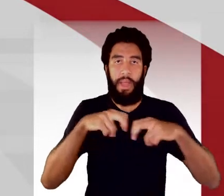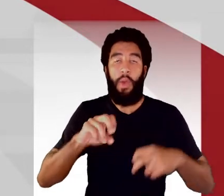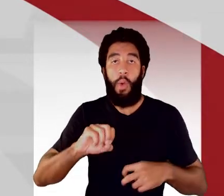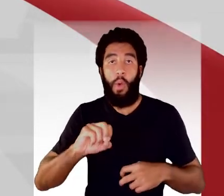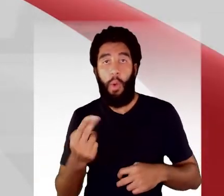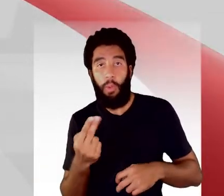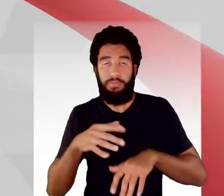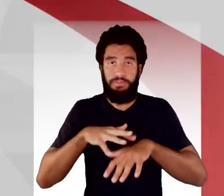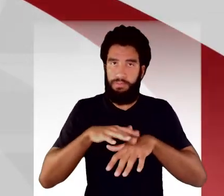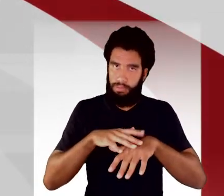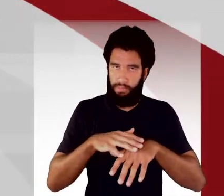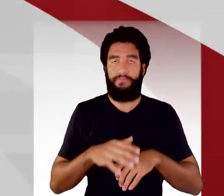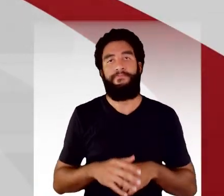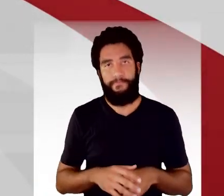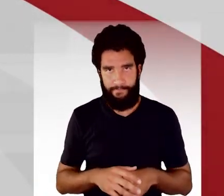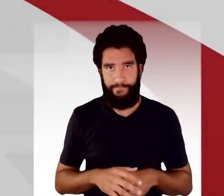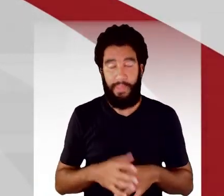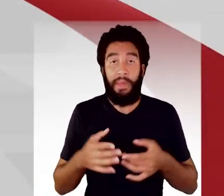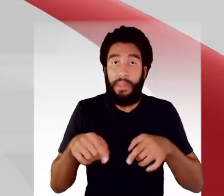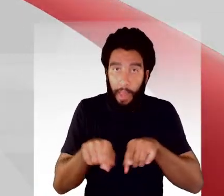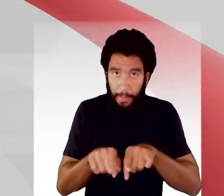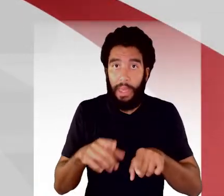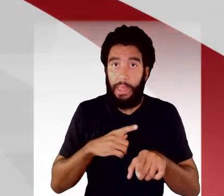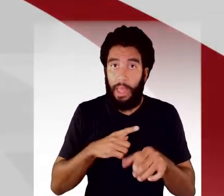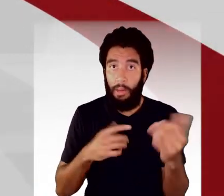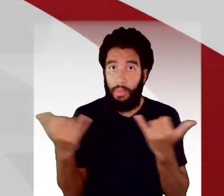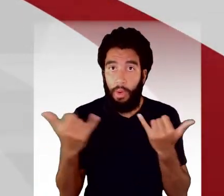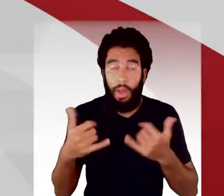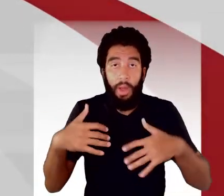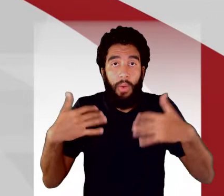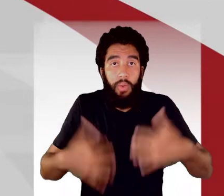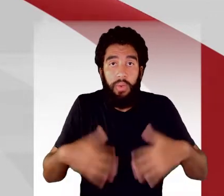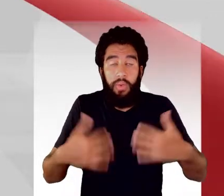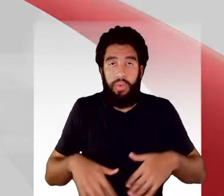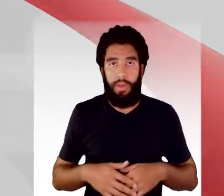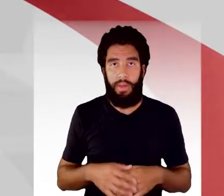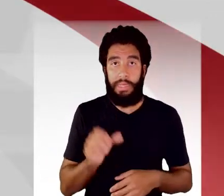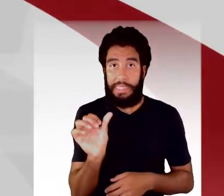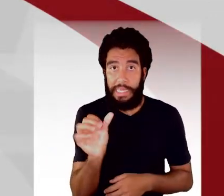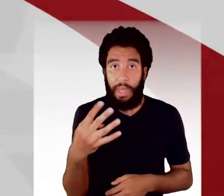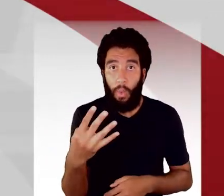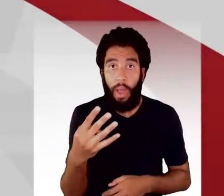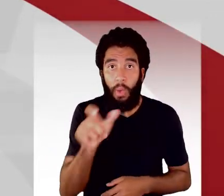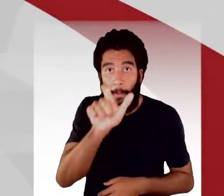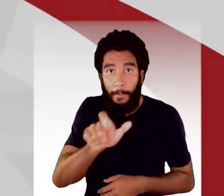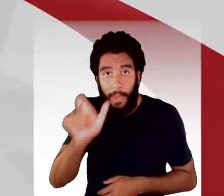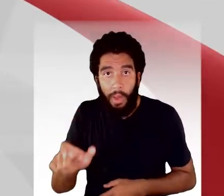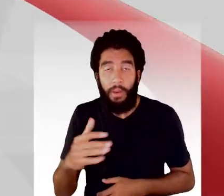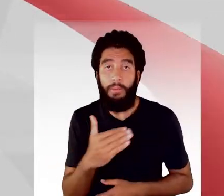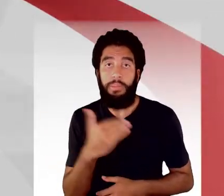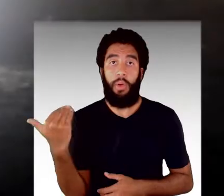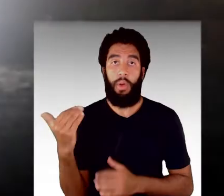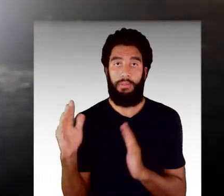e adoecimentos ocupacionais. E, além disso, há um dado assustador: 64 mortes